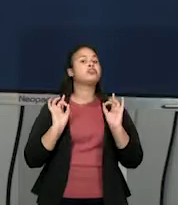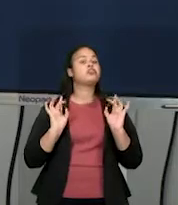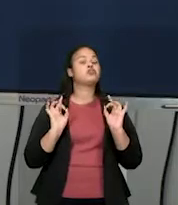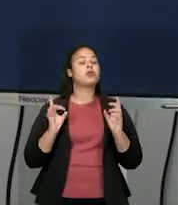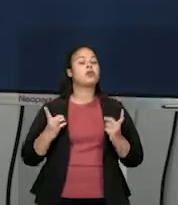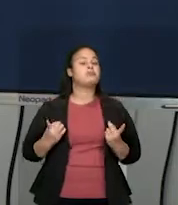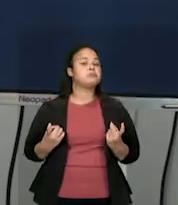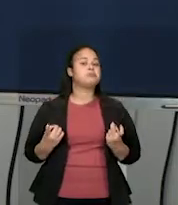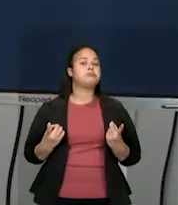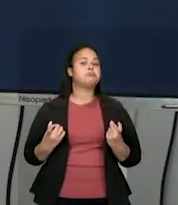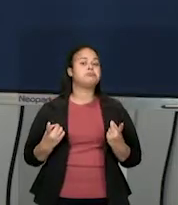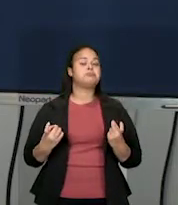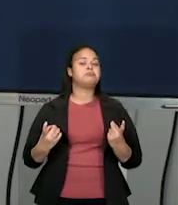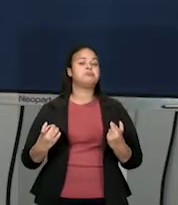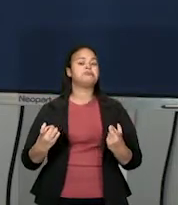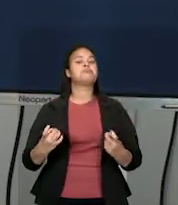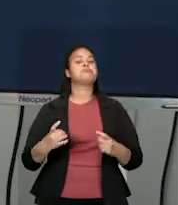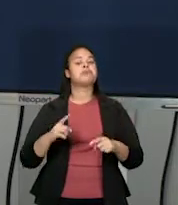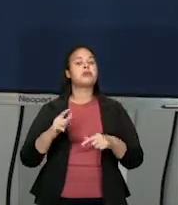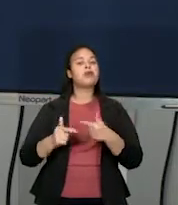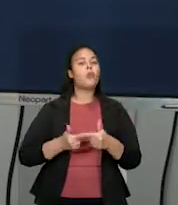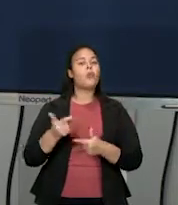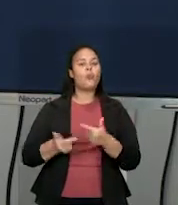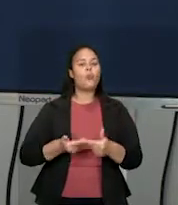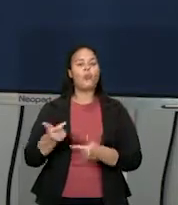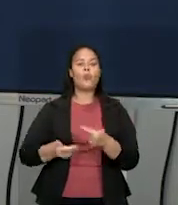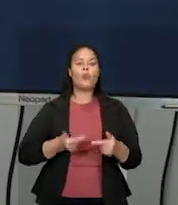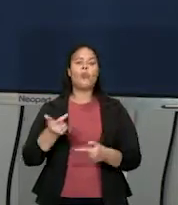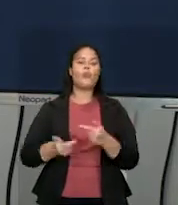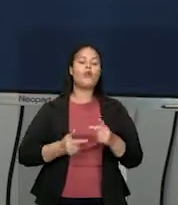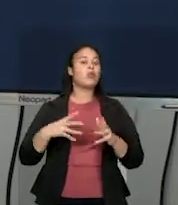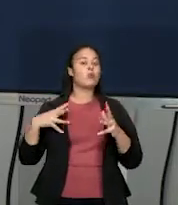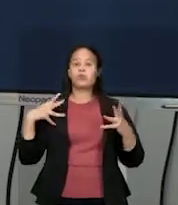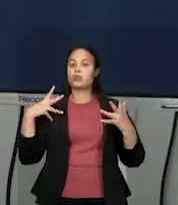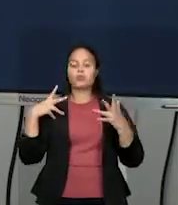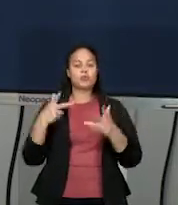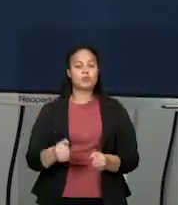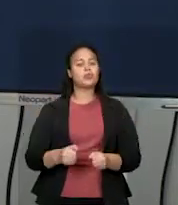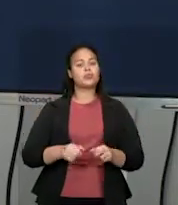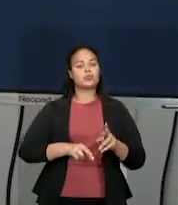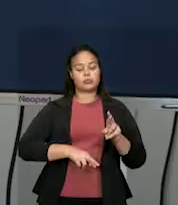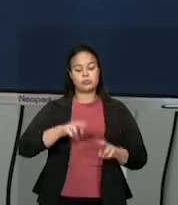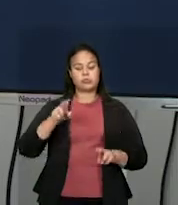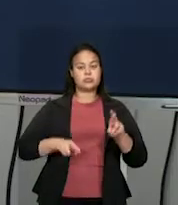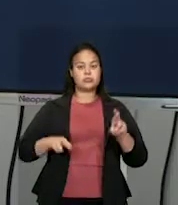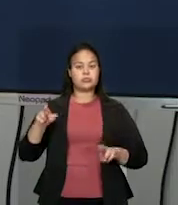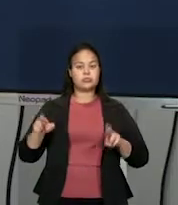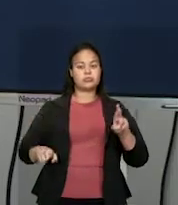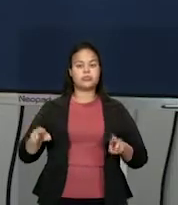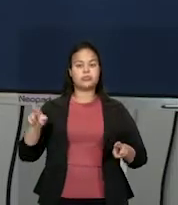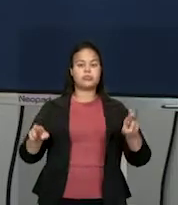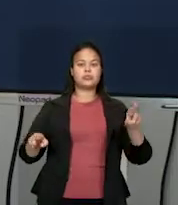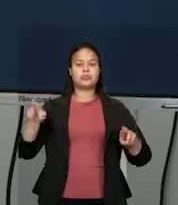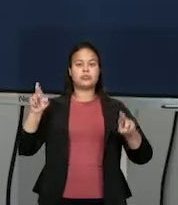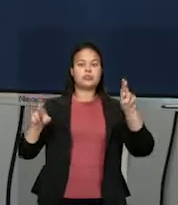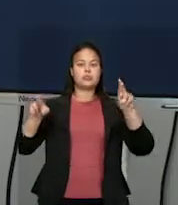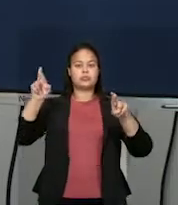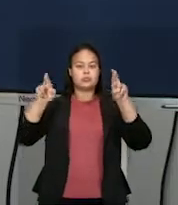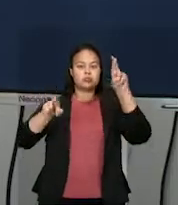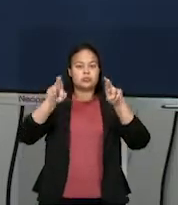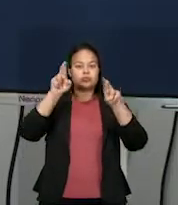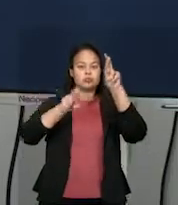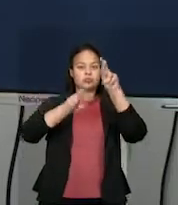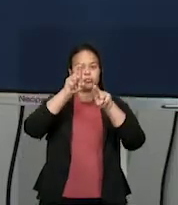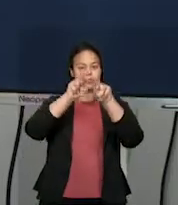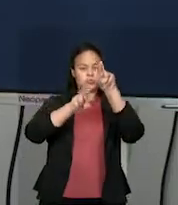sozinho vai produzir o mesmo efeito de todos os resistores daquele circuito, ou de todos os resistores